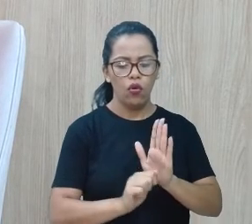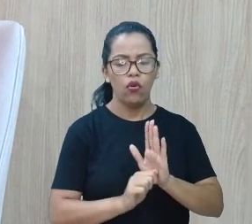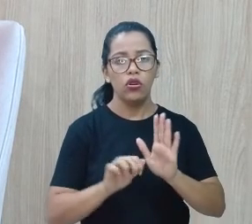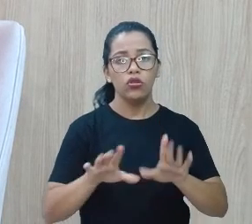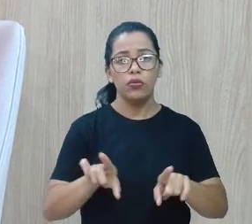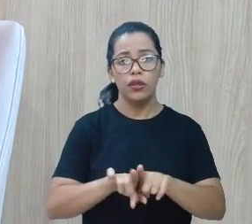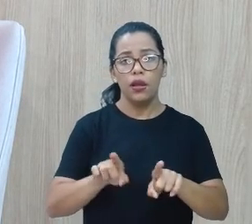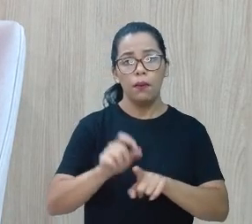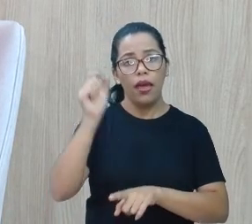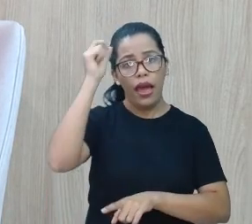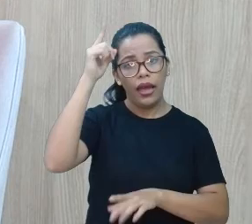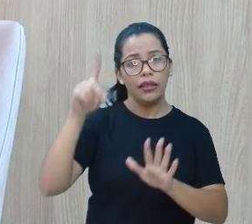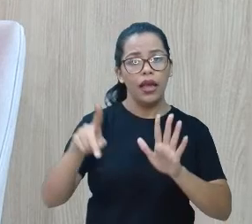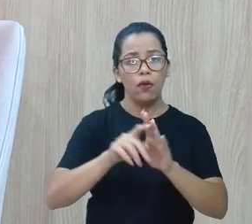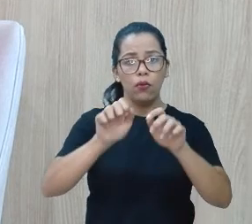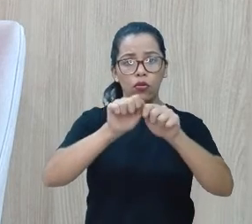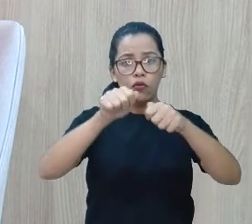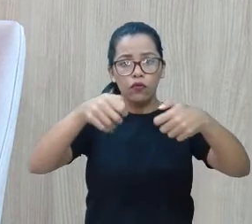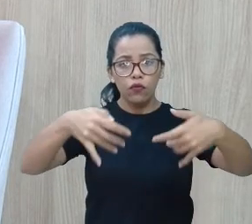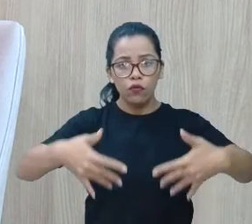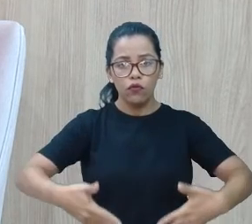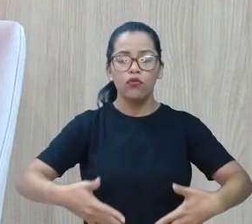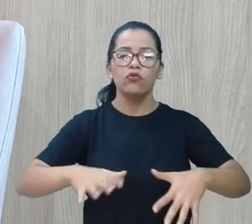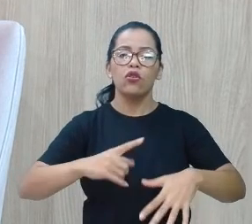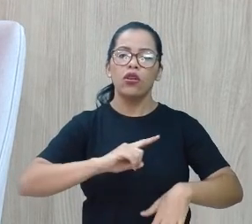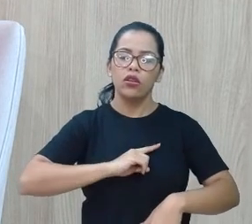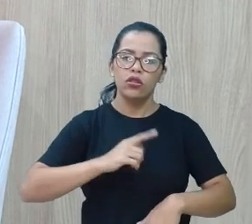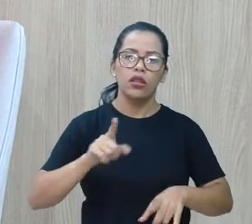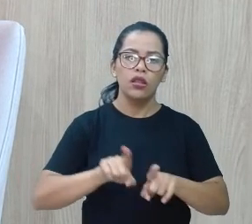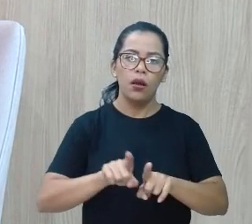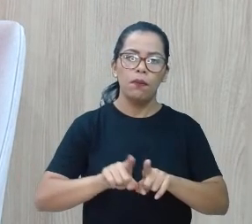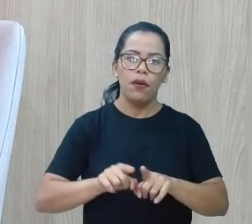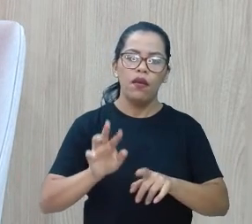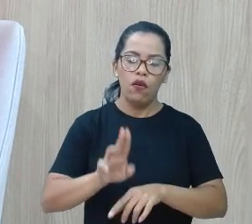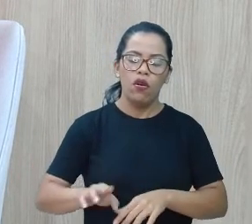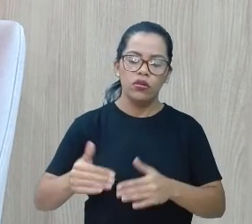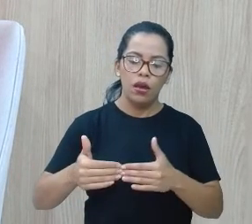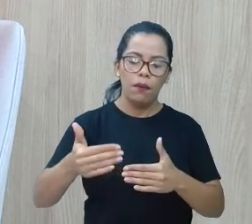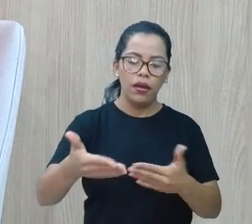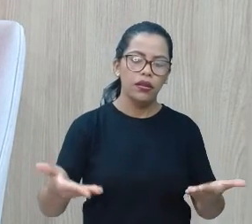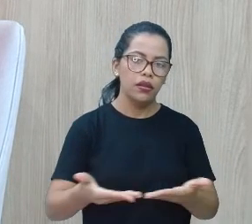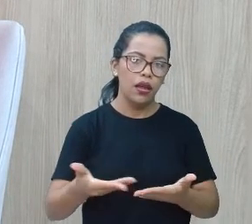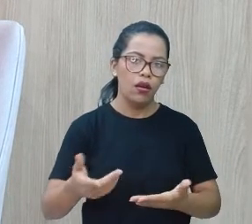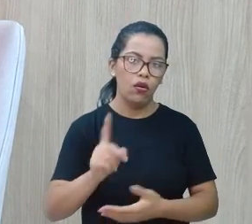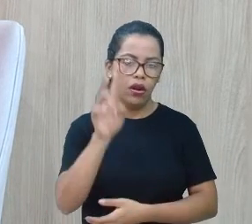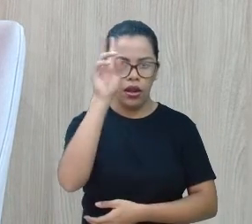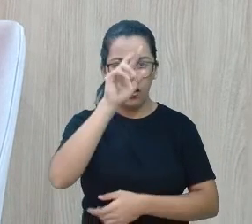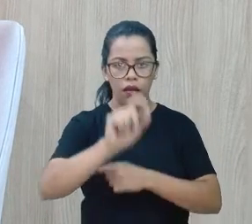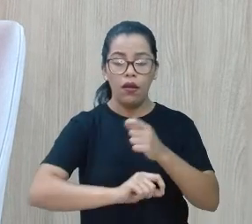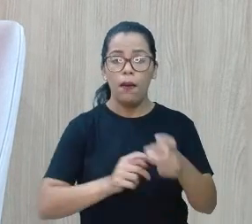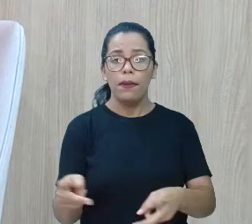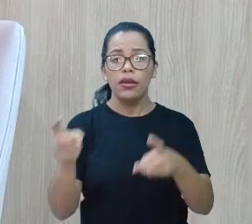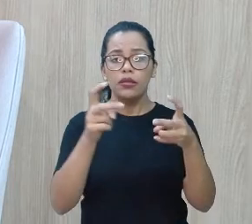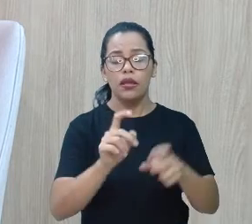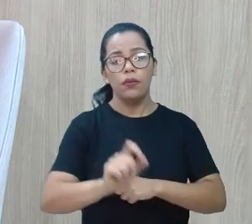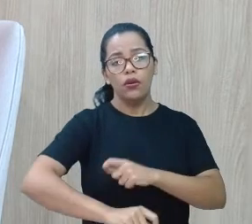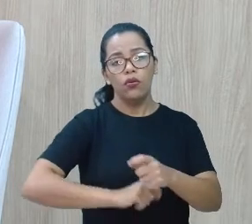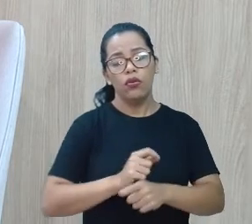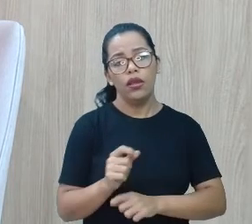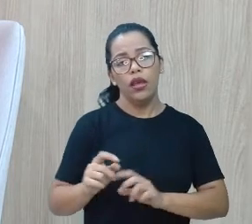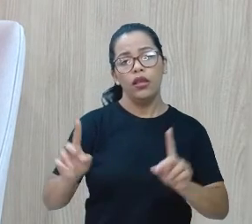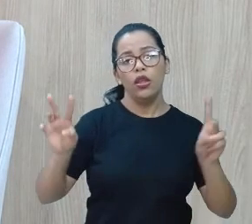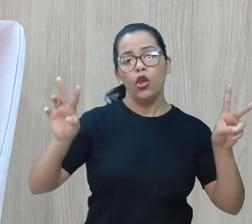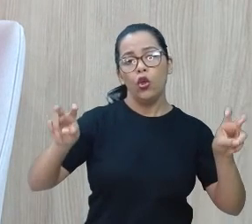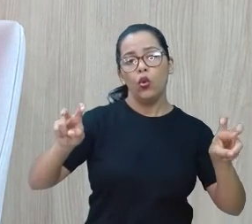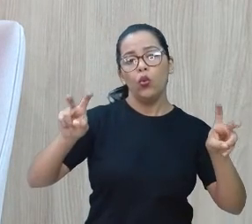ele está na aula de matemática para a gente também usar a partir de agora, né? Perceba que os temas que a professora traz na aula, geralmente precisa muito